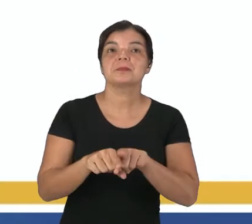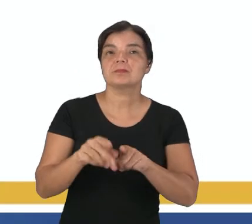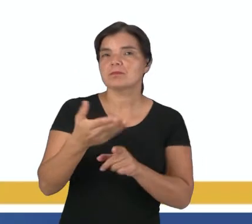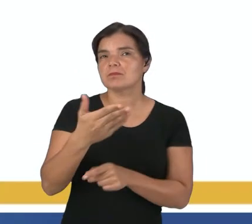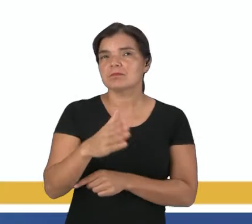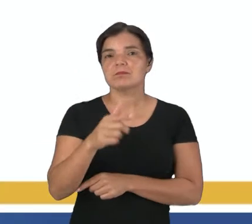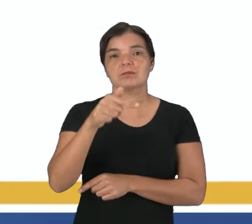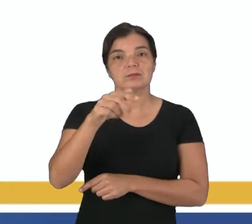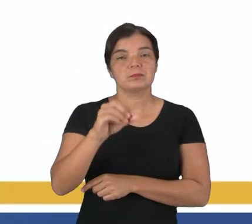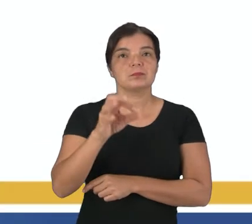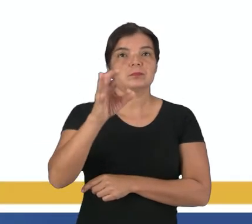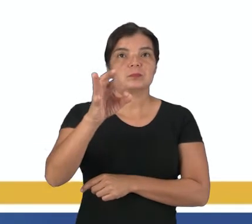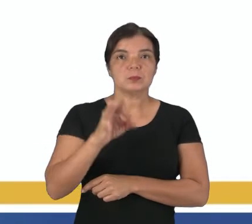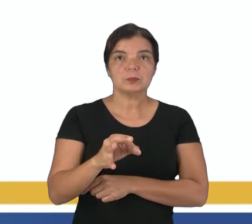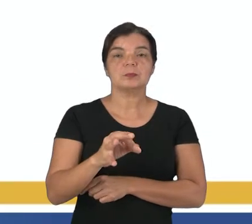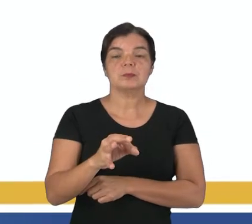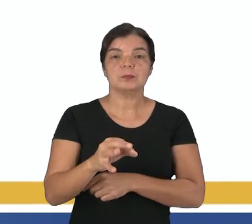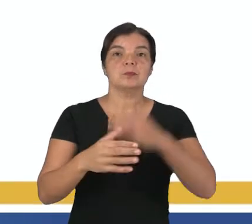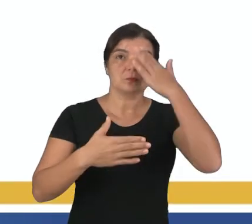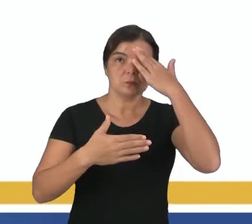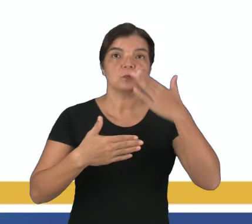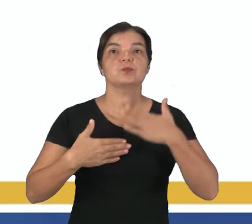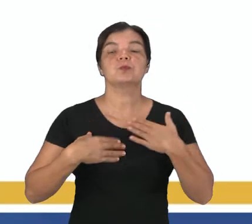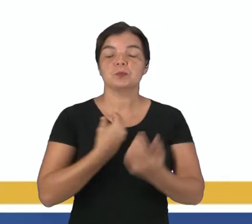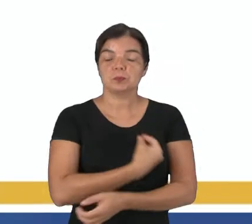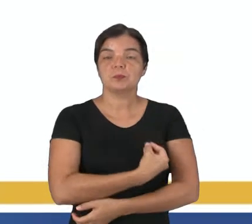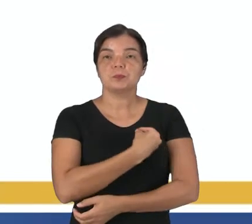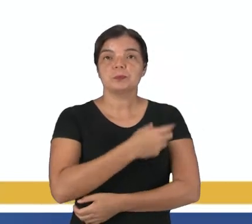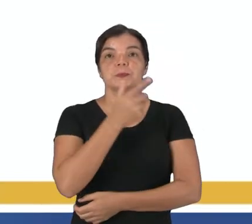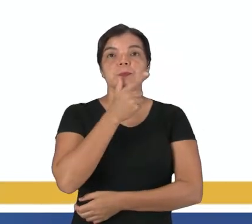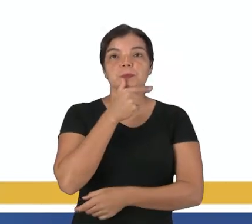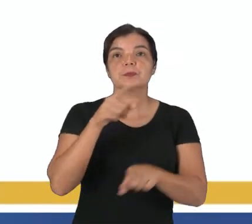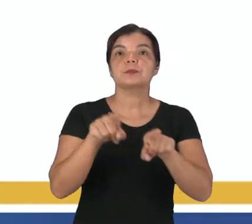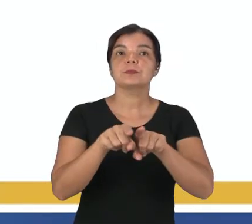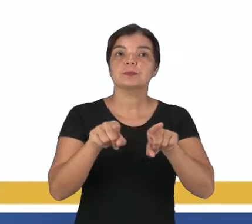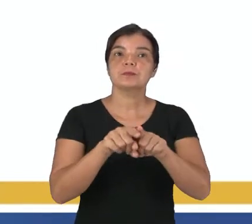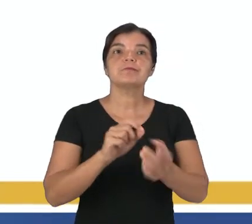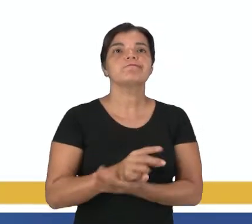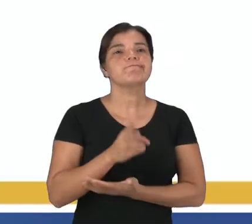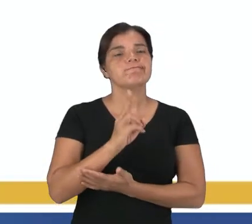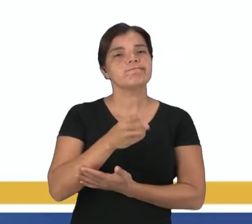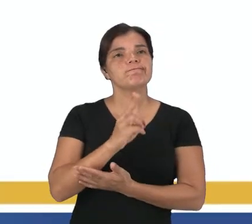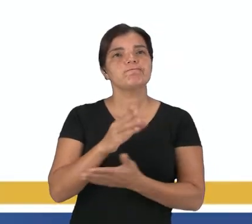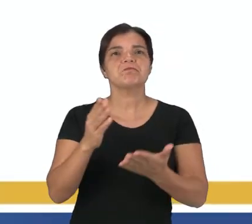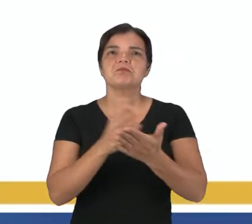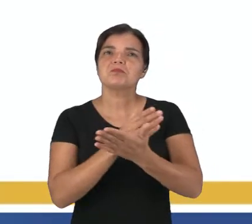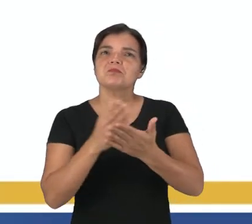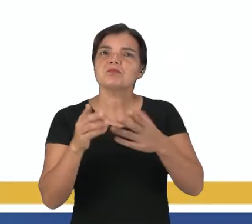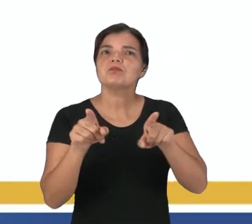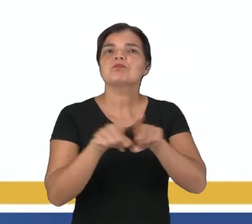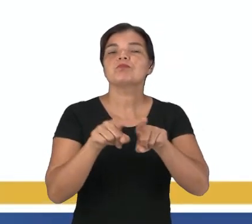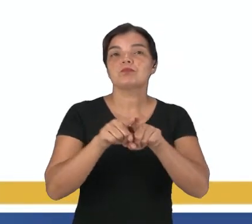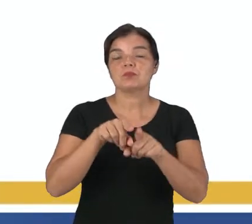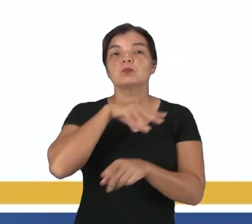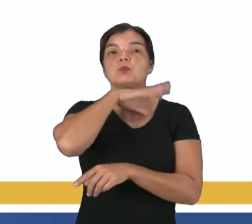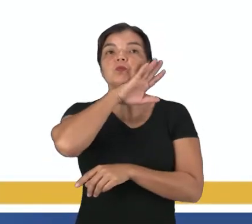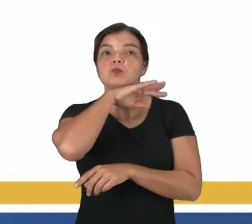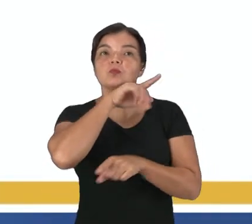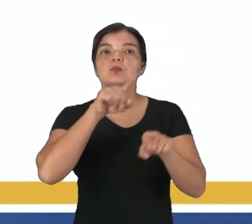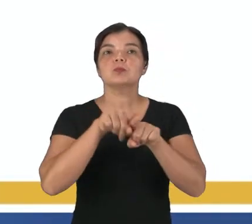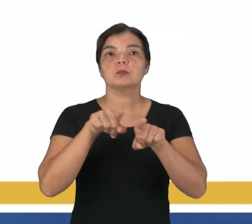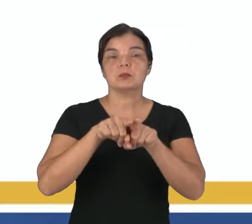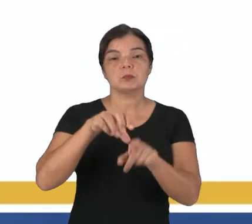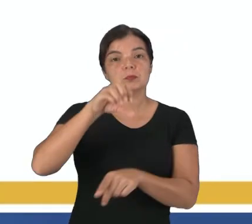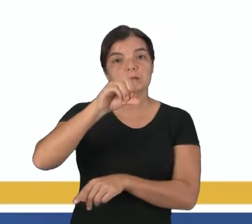em média ela constitui setenta por cento da massa corpórea dos seres vivos e mesmo em algum em alguns